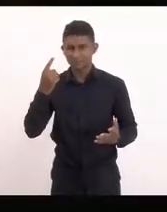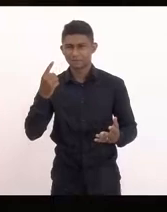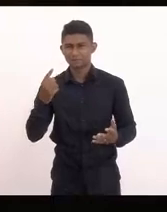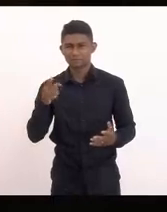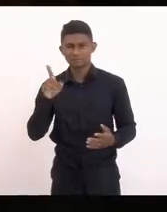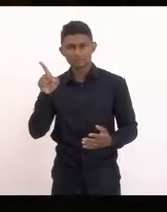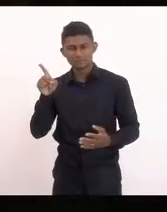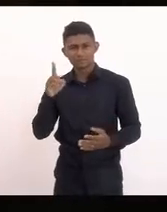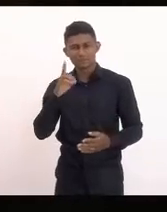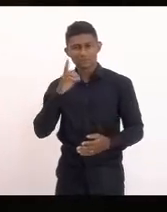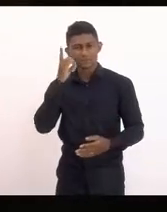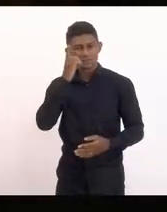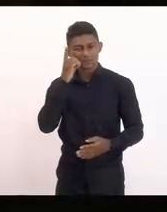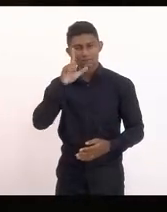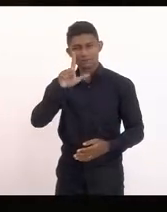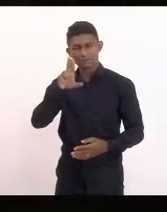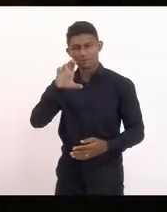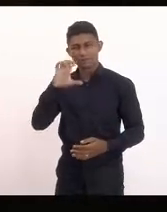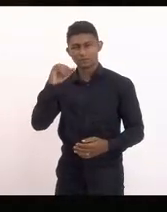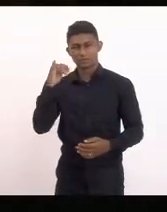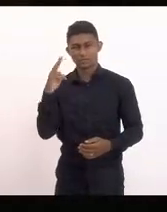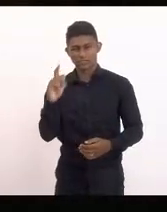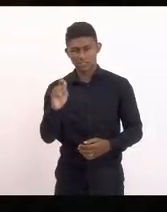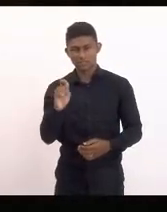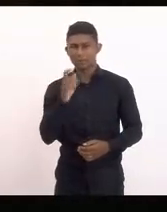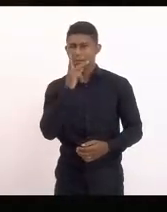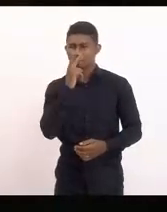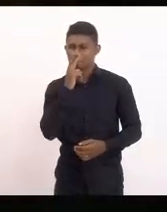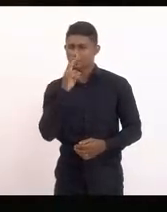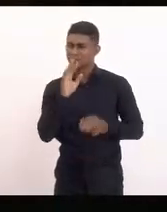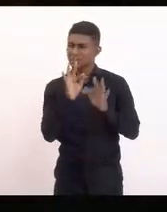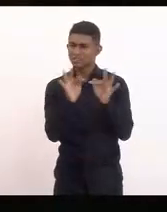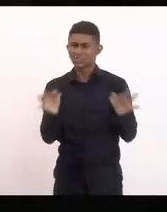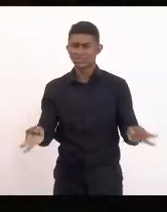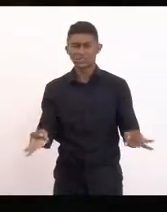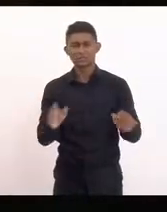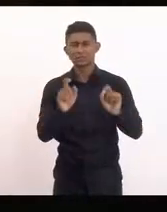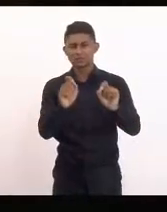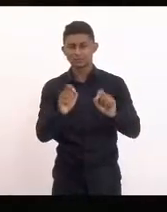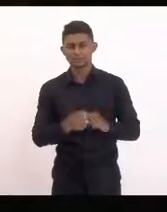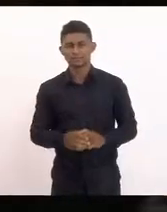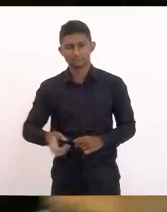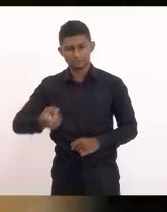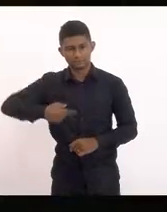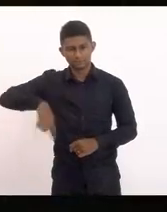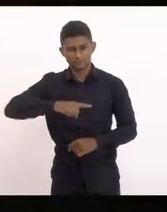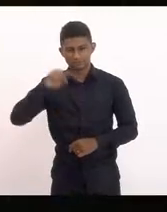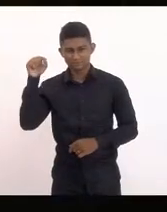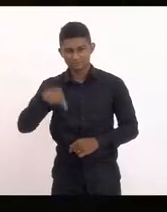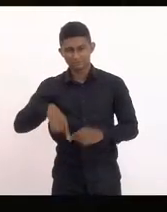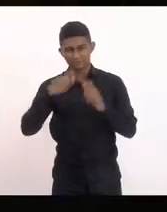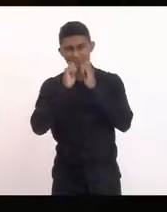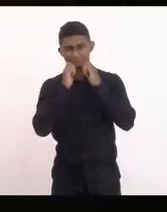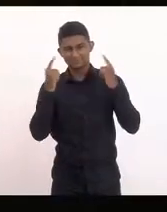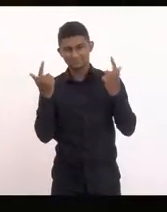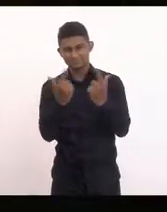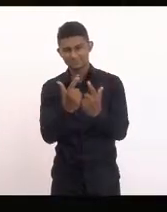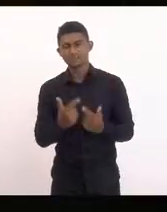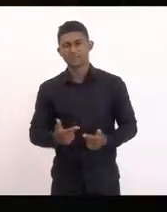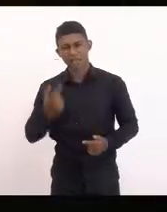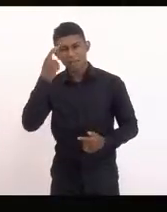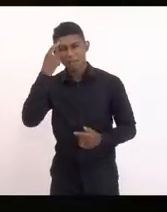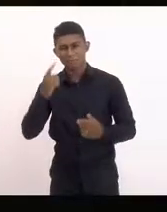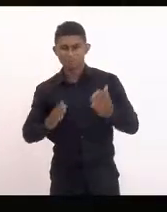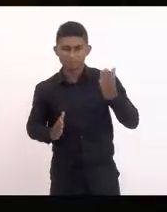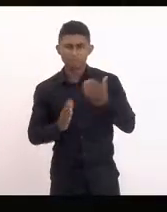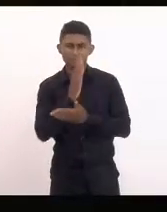deputada Lucinha o quanto que essa matemática é simples. Nós, aqui na Assembleia Legislativa, aprovamos